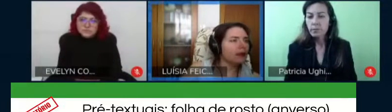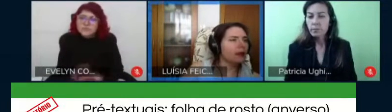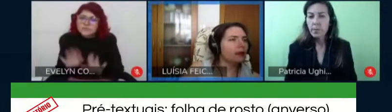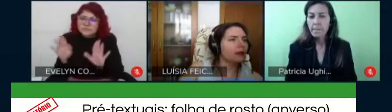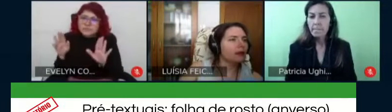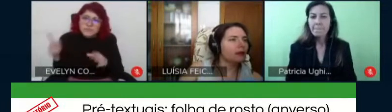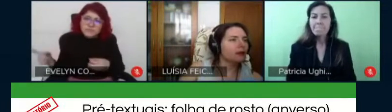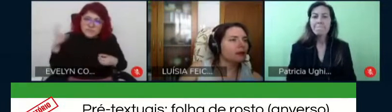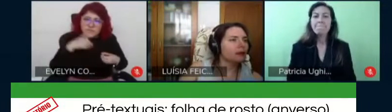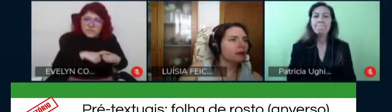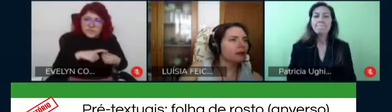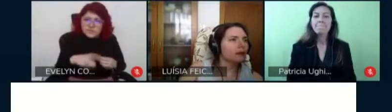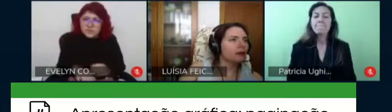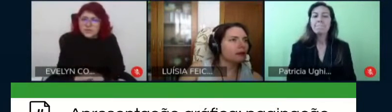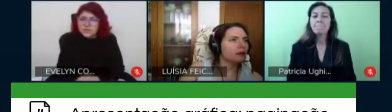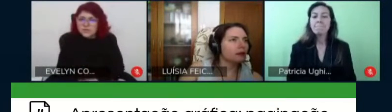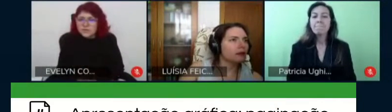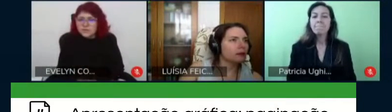aqui